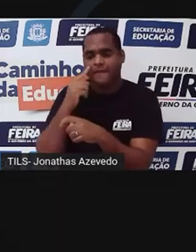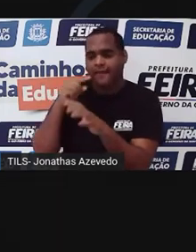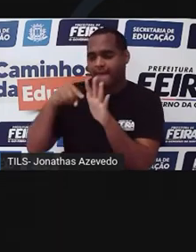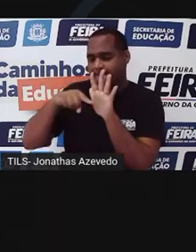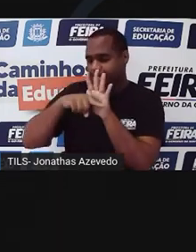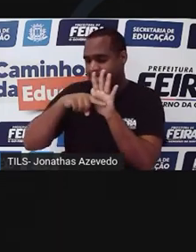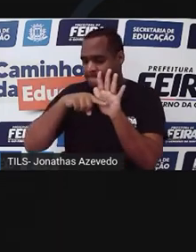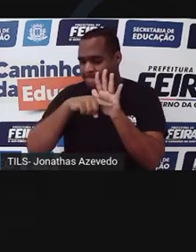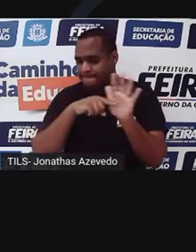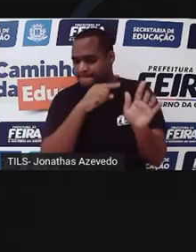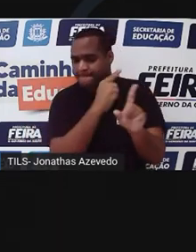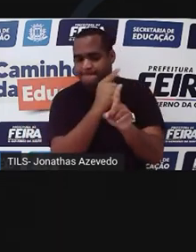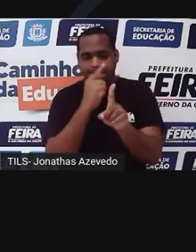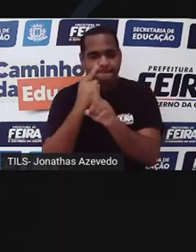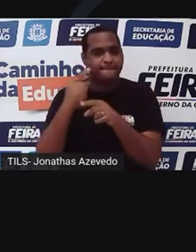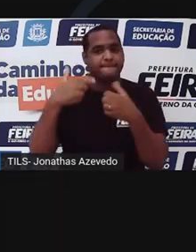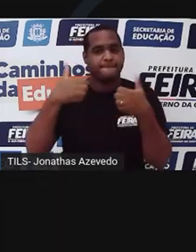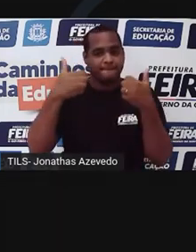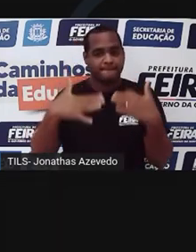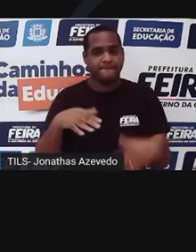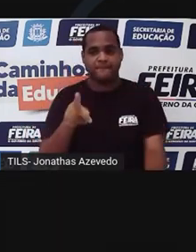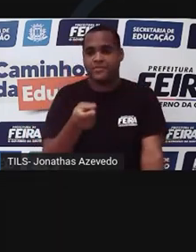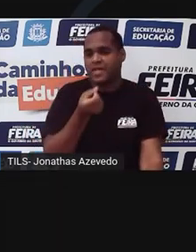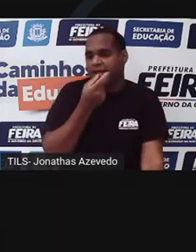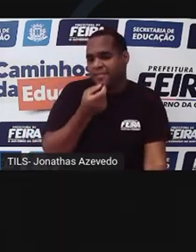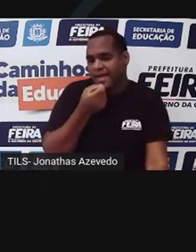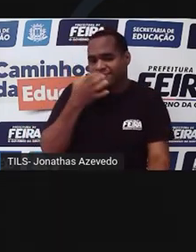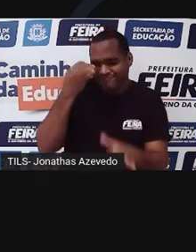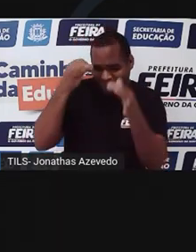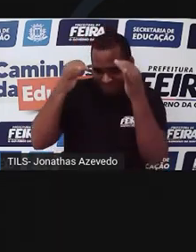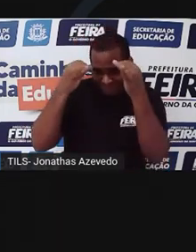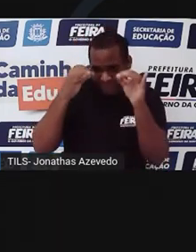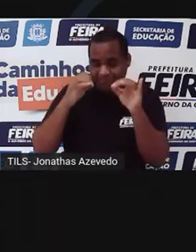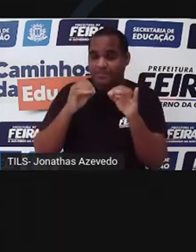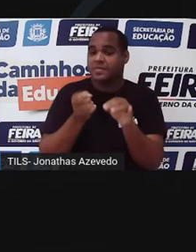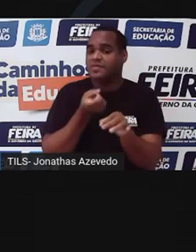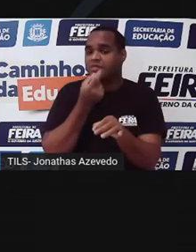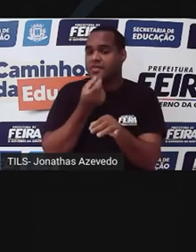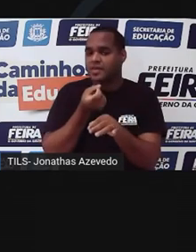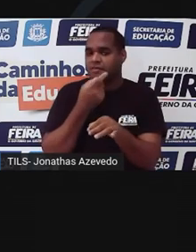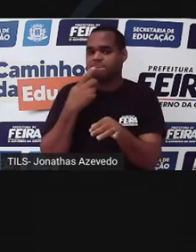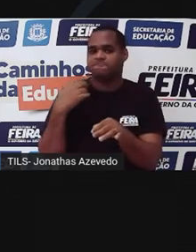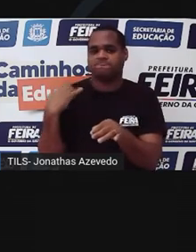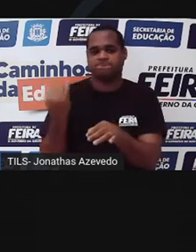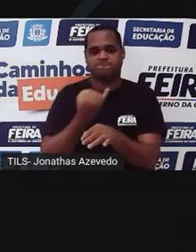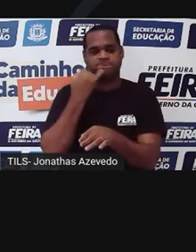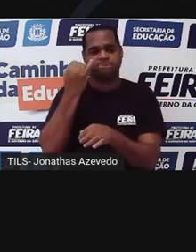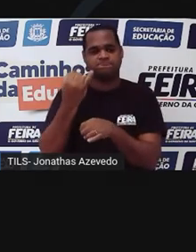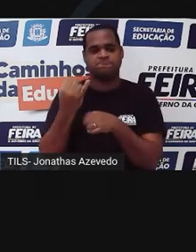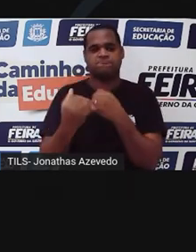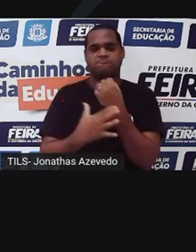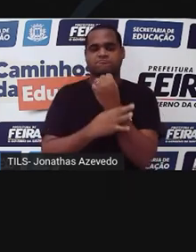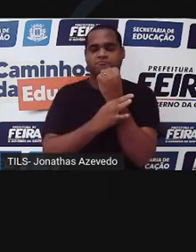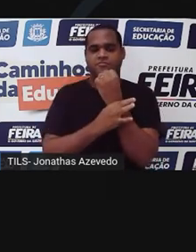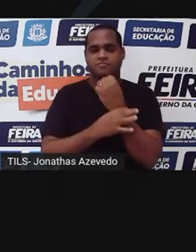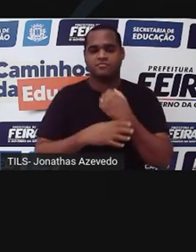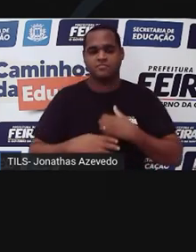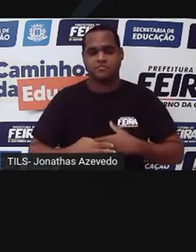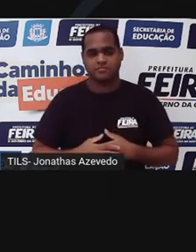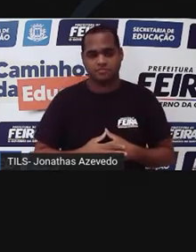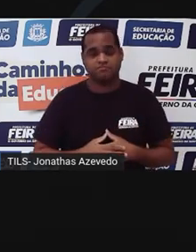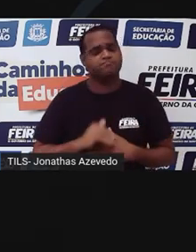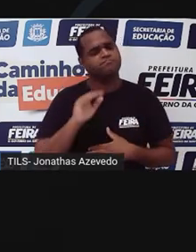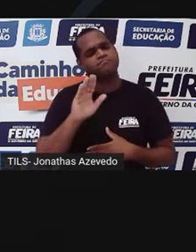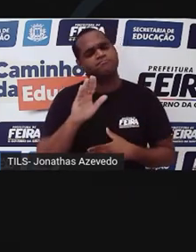criteriosa Porque a partir daí a pílula anticoncepcional oral é sim um método seguro